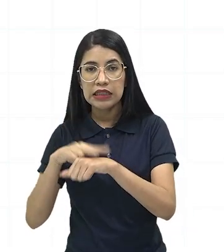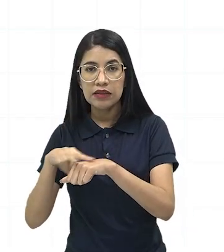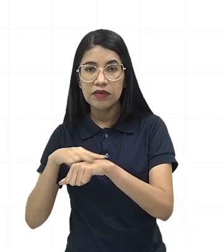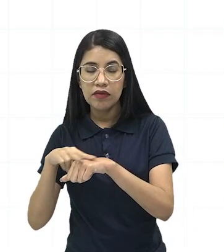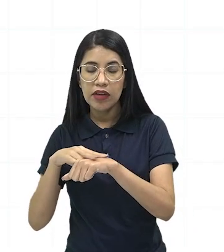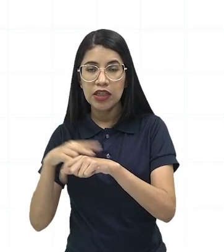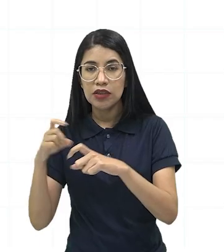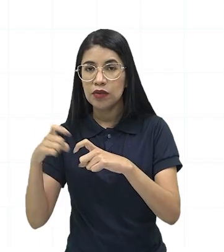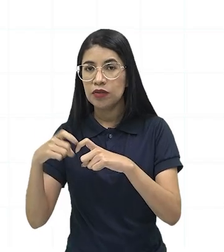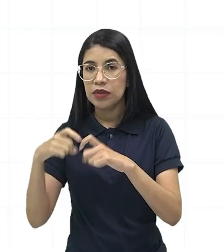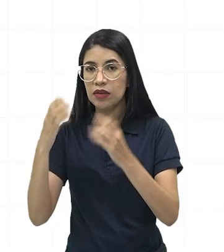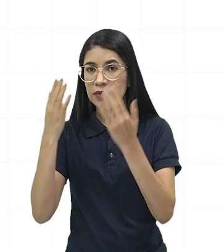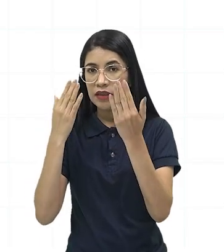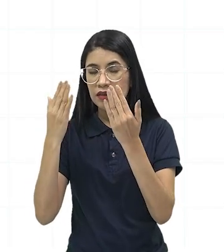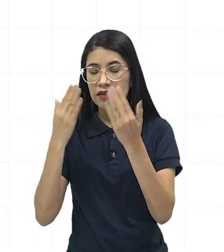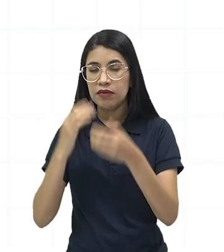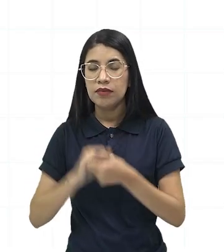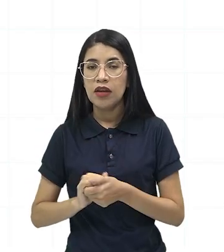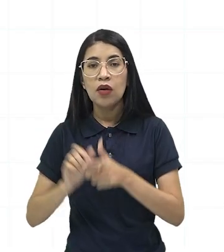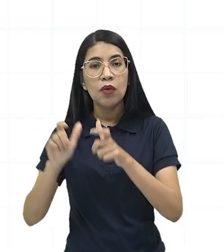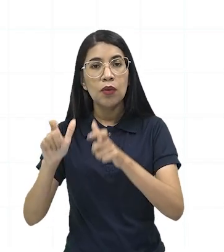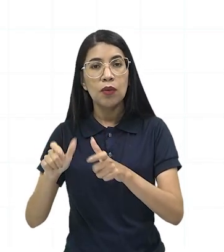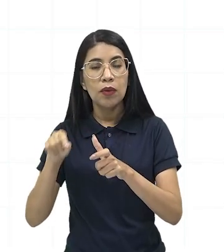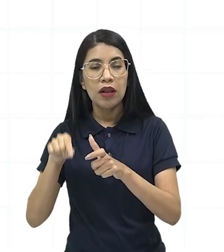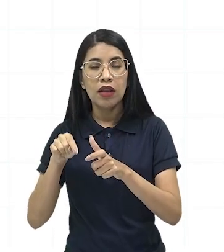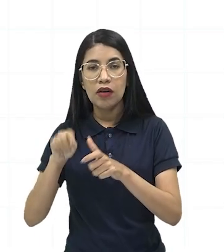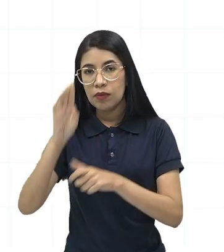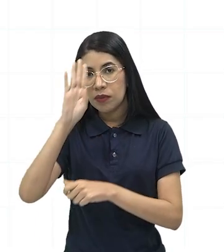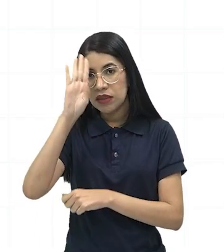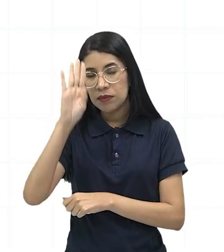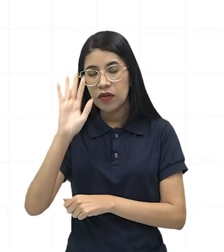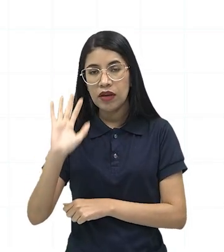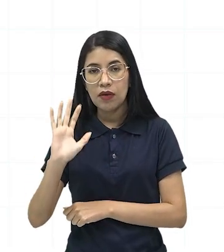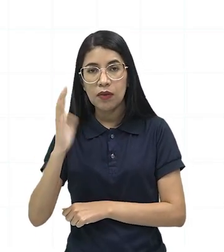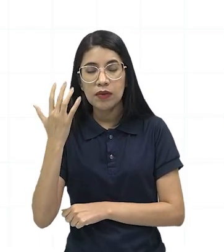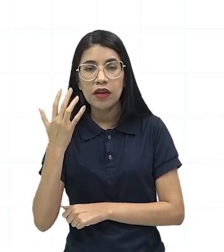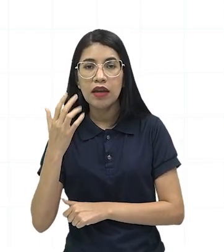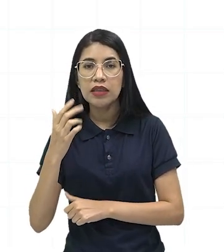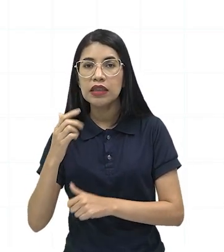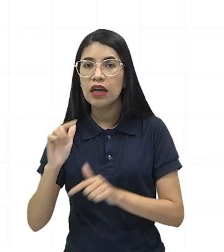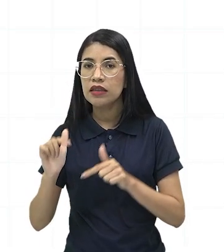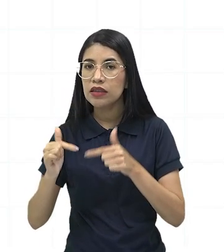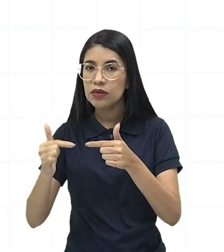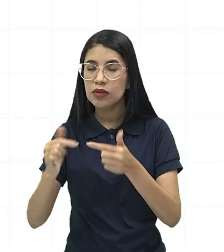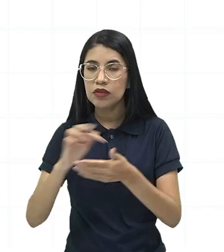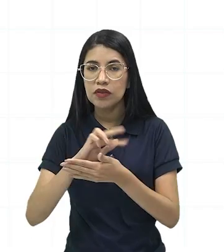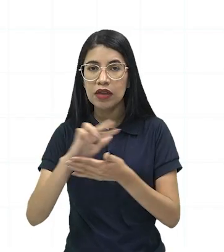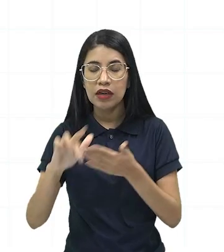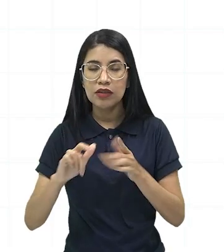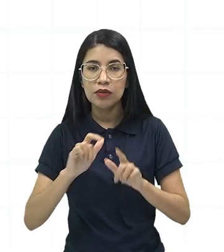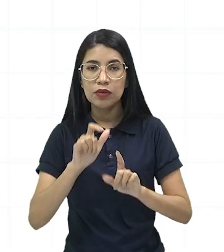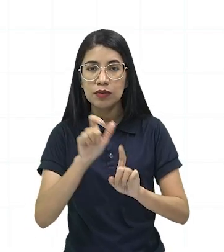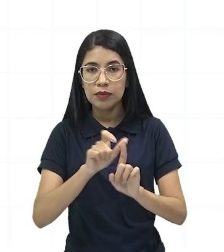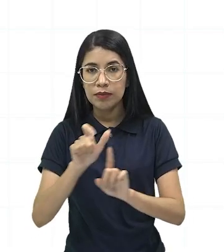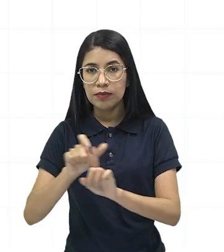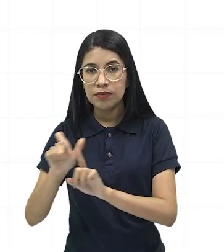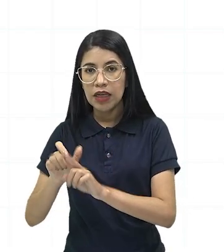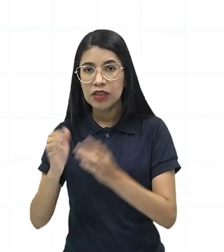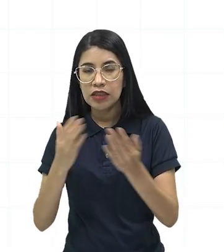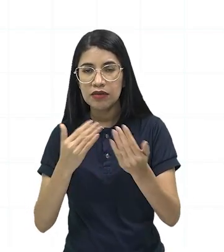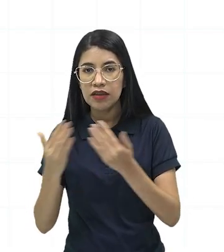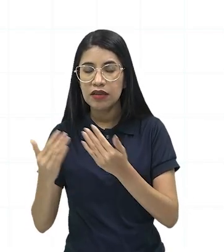que justamente ele é o centro onde ocorre a maior parte das movimentações dos personagens.